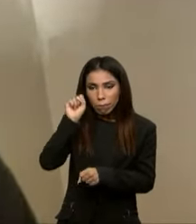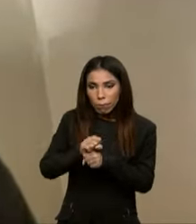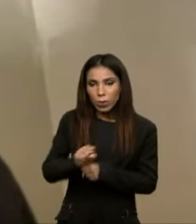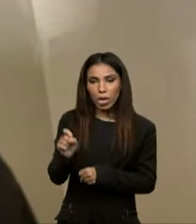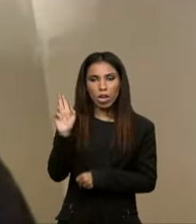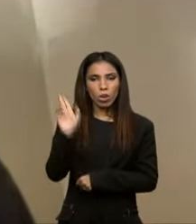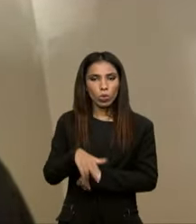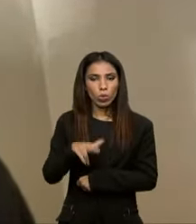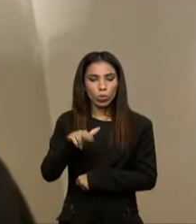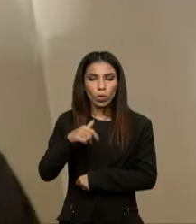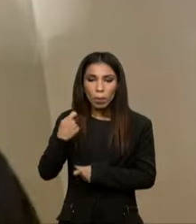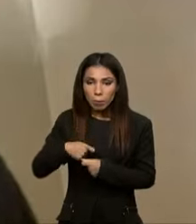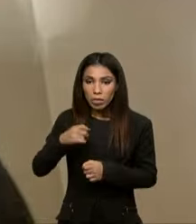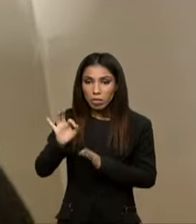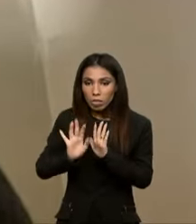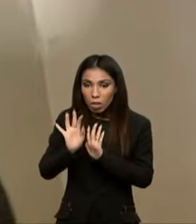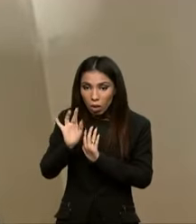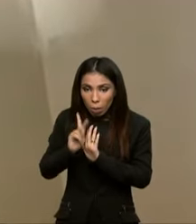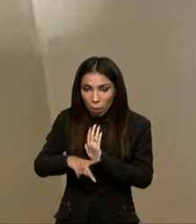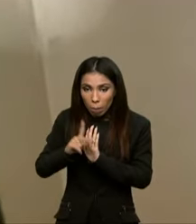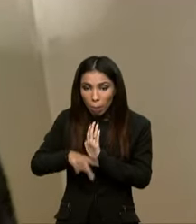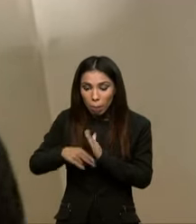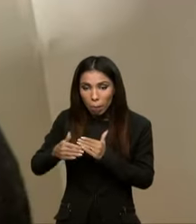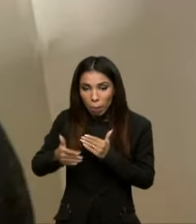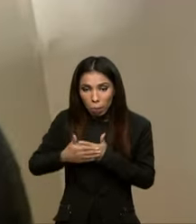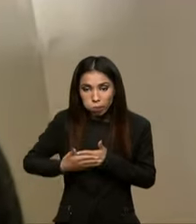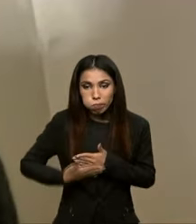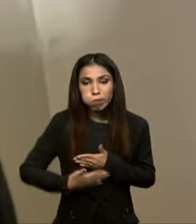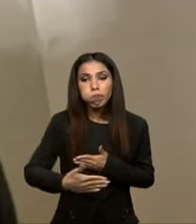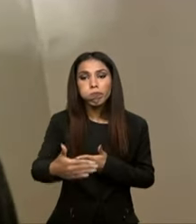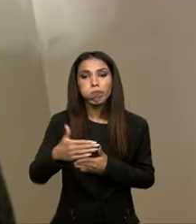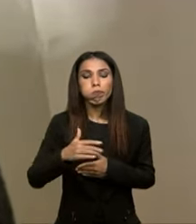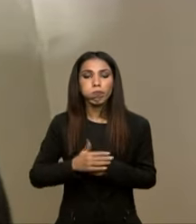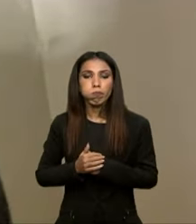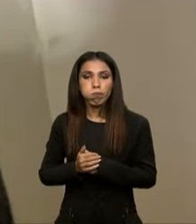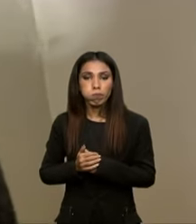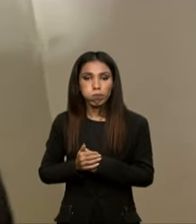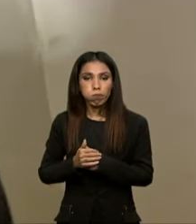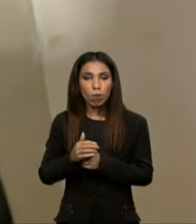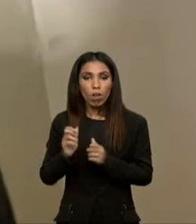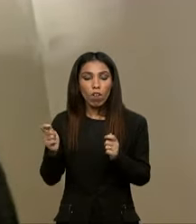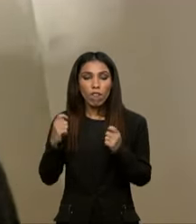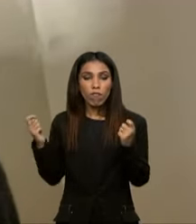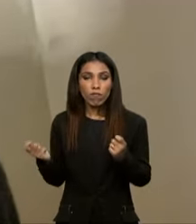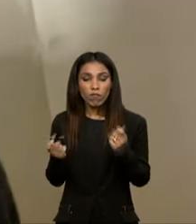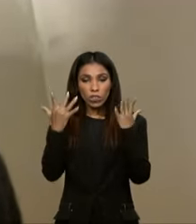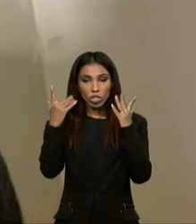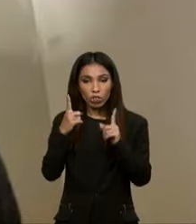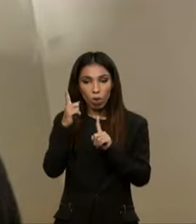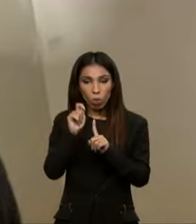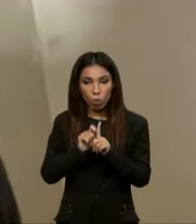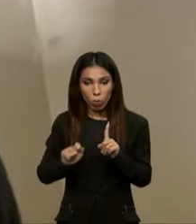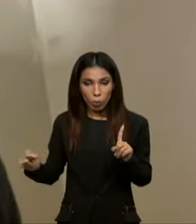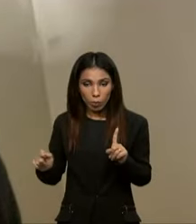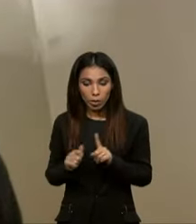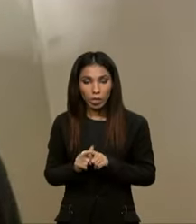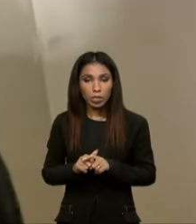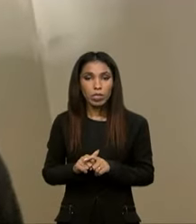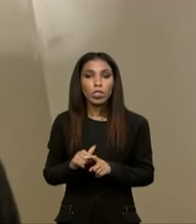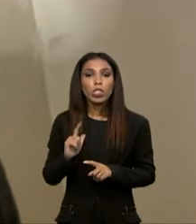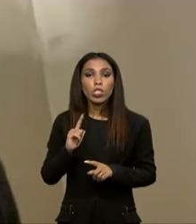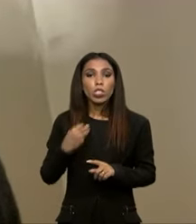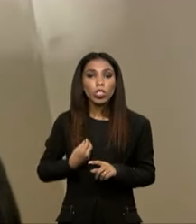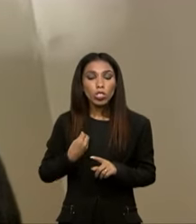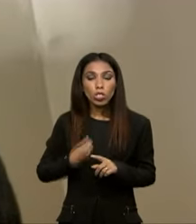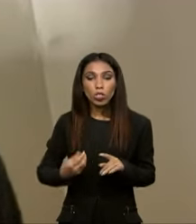tem que ser um projeto. O Festival de Avignon vende. Um Festival de Avignon é um festival que tem a duração de um mês. Você tem espetáculos